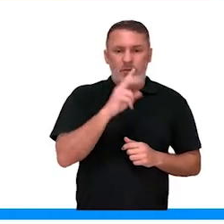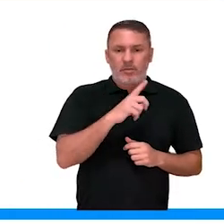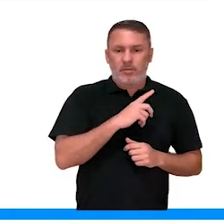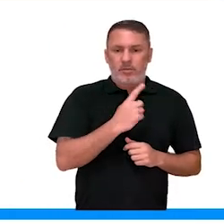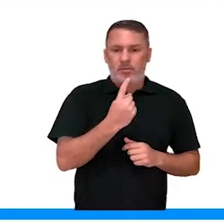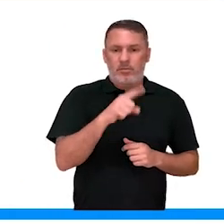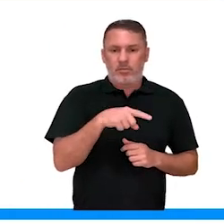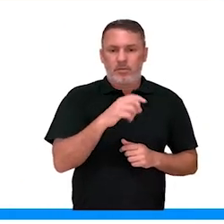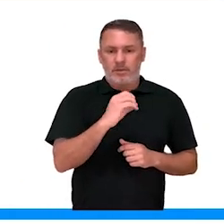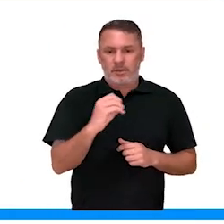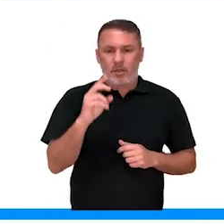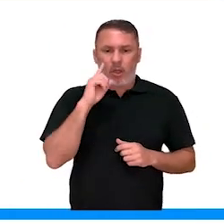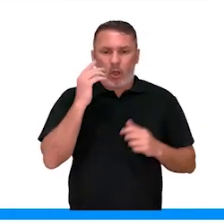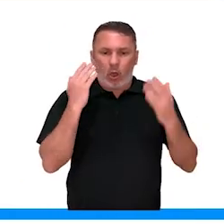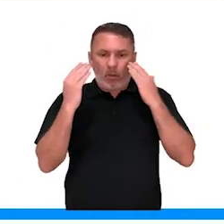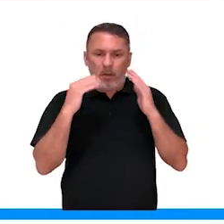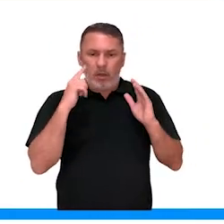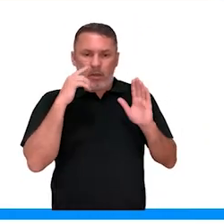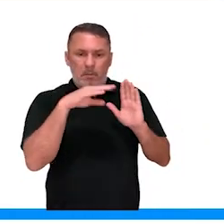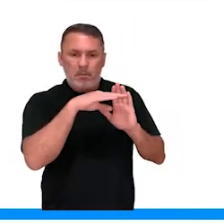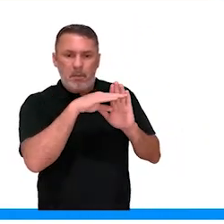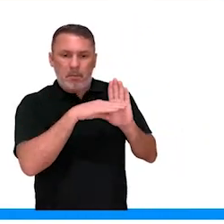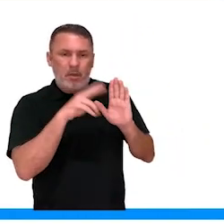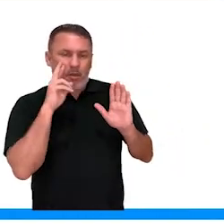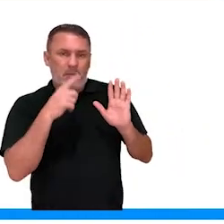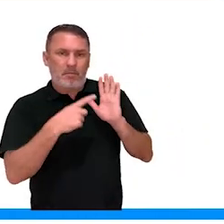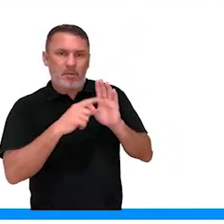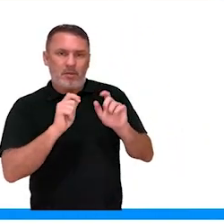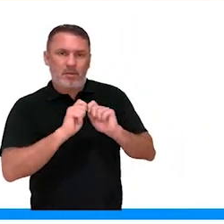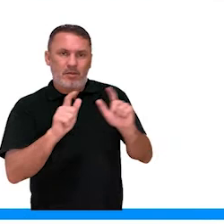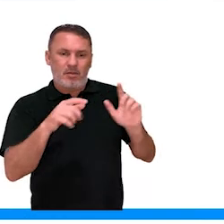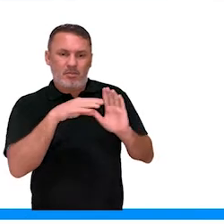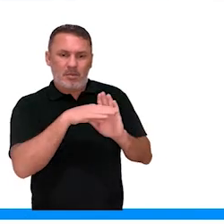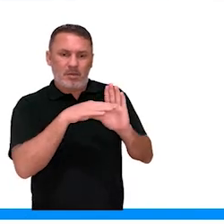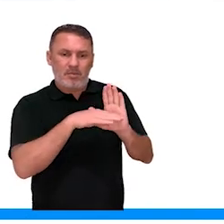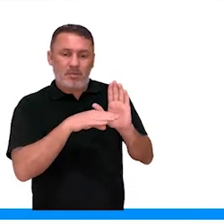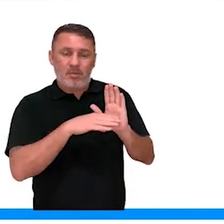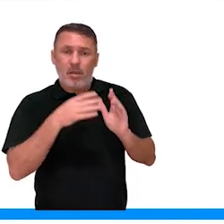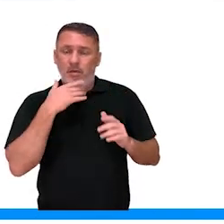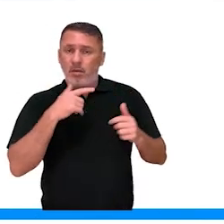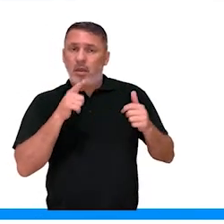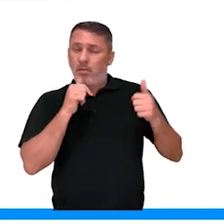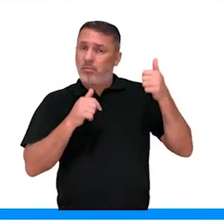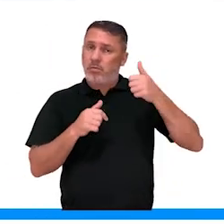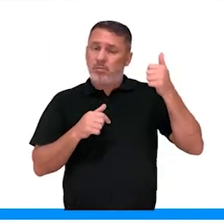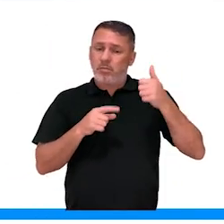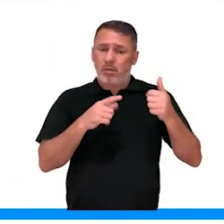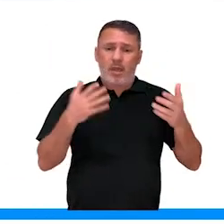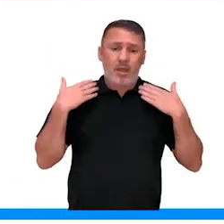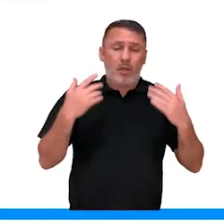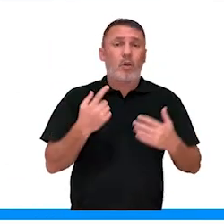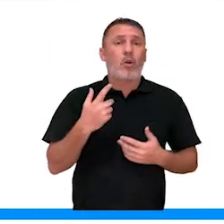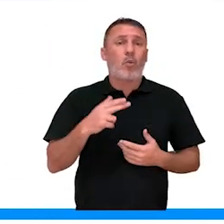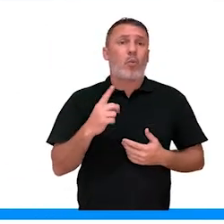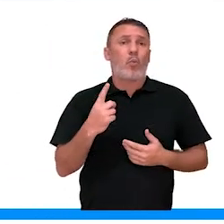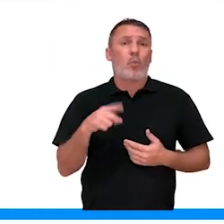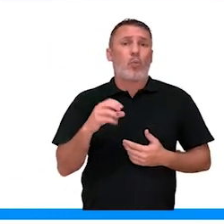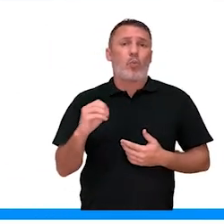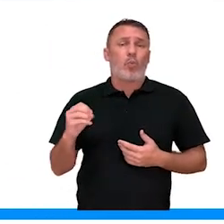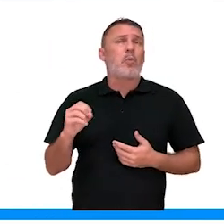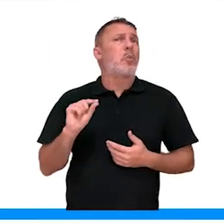A água, quando comparada com todos os outros componentes que a gente vê aí na tabela, ela tem um calor específico igual a